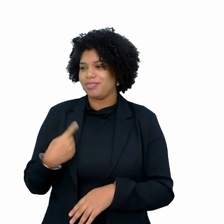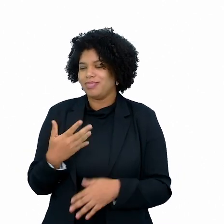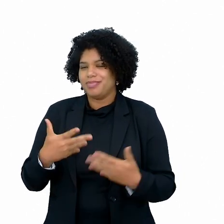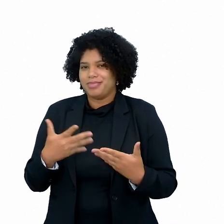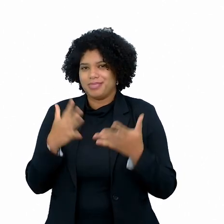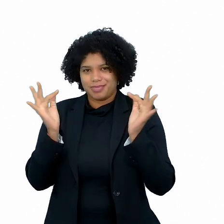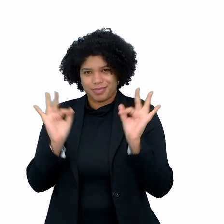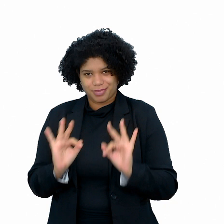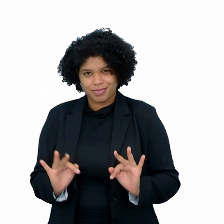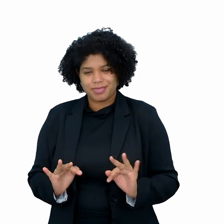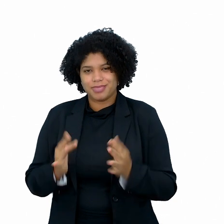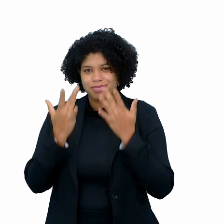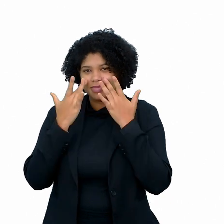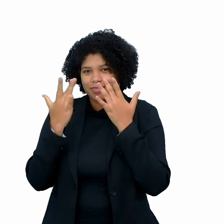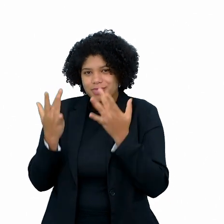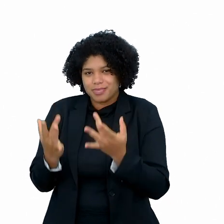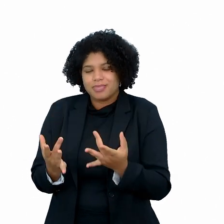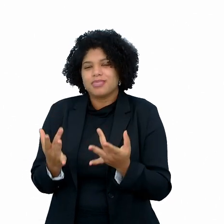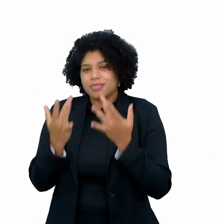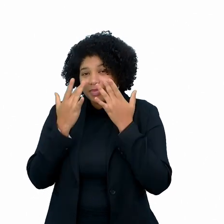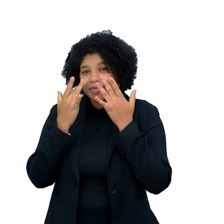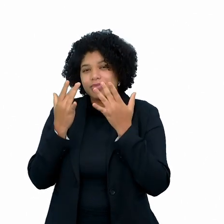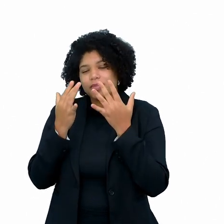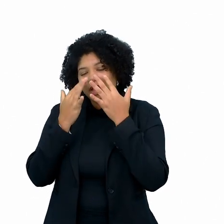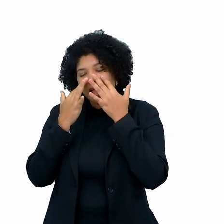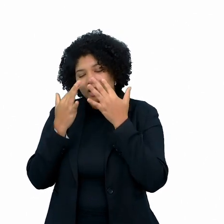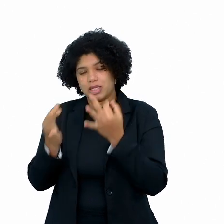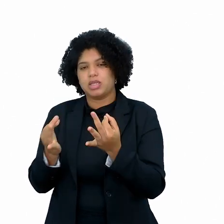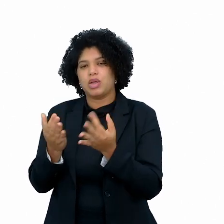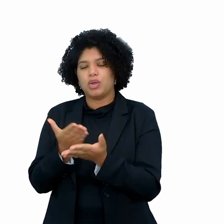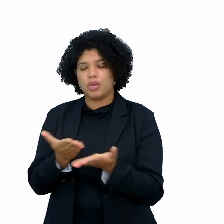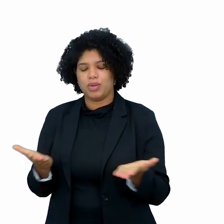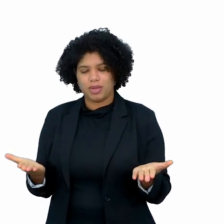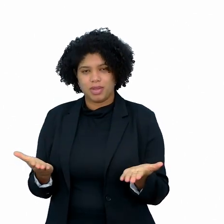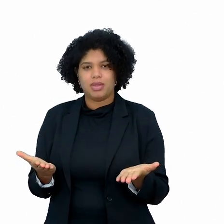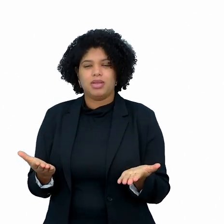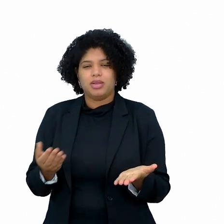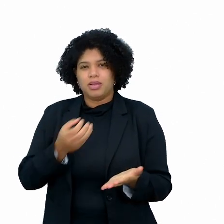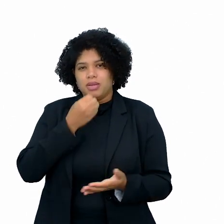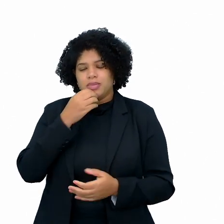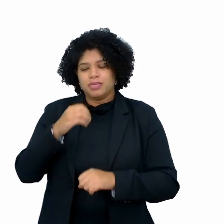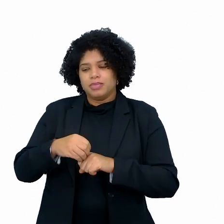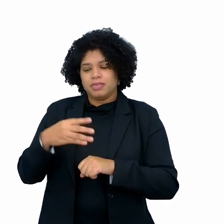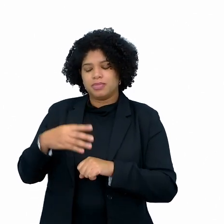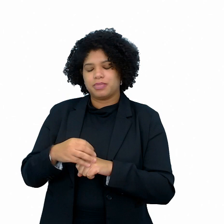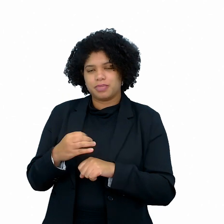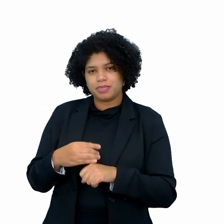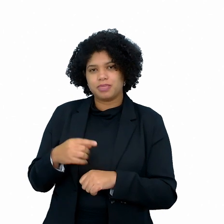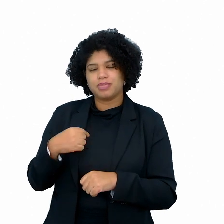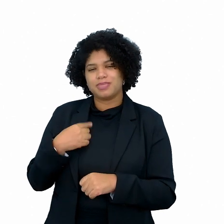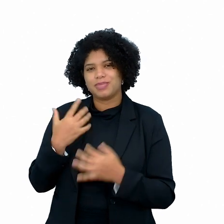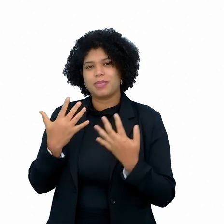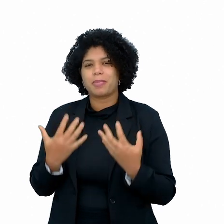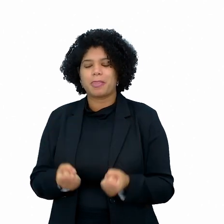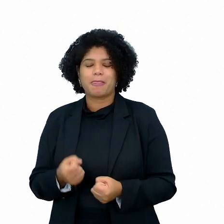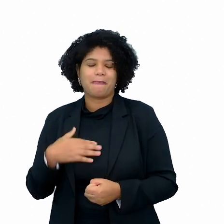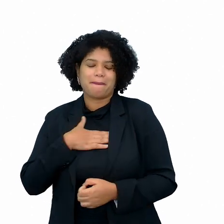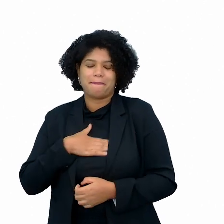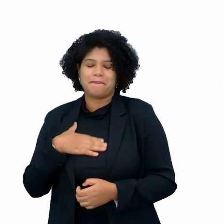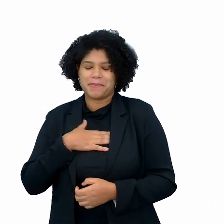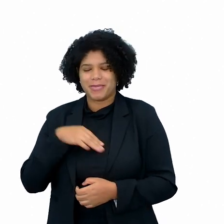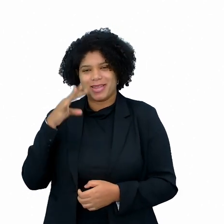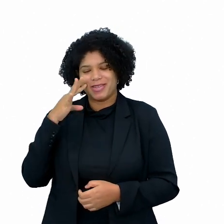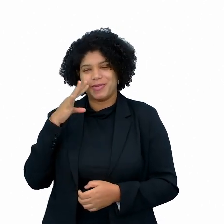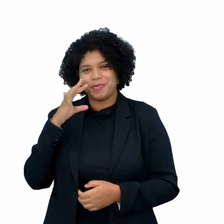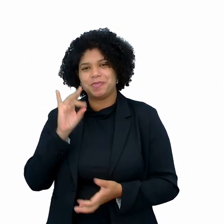feliz de ouvir a opinião, ouvir né, a sugestão de vocês, é muito legal